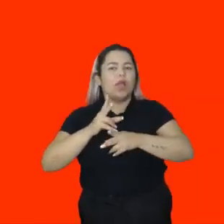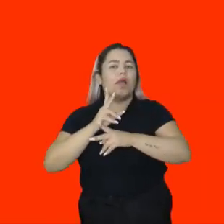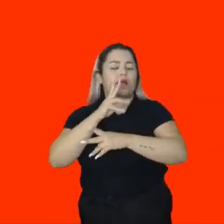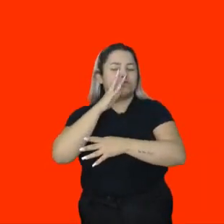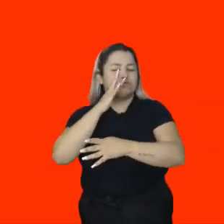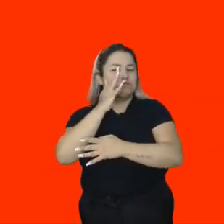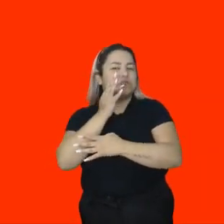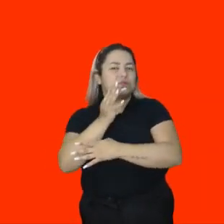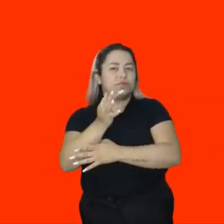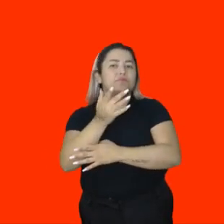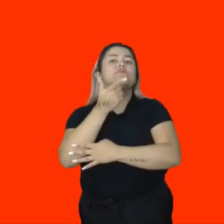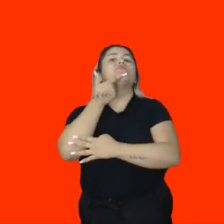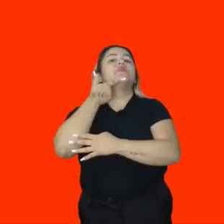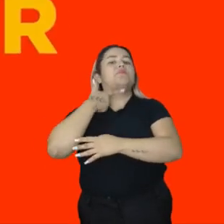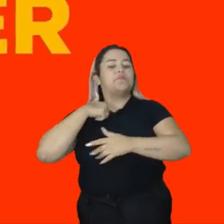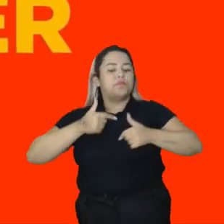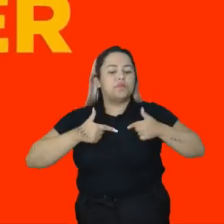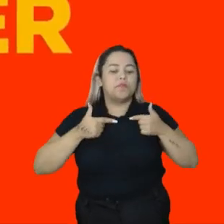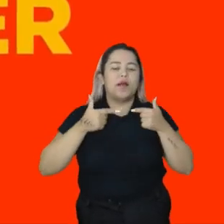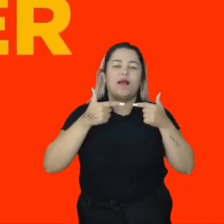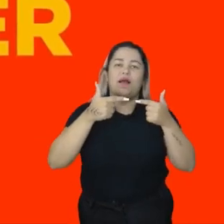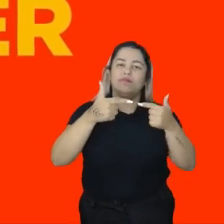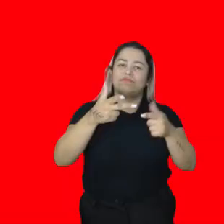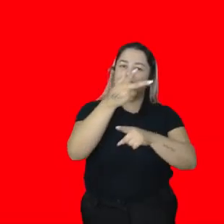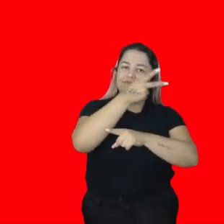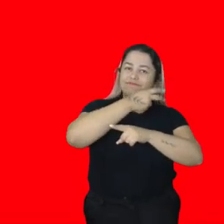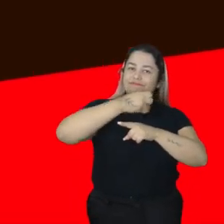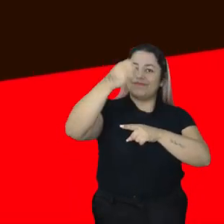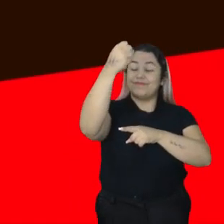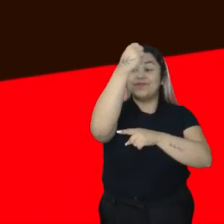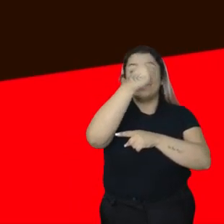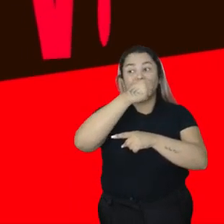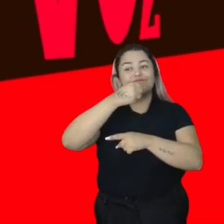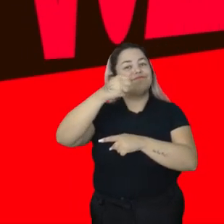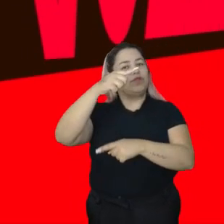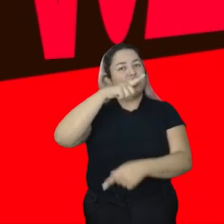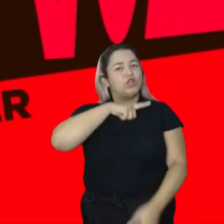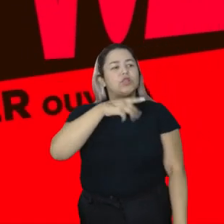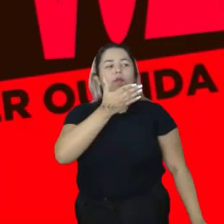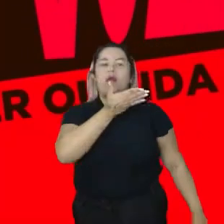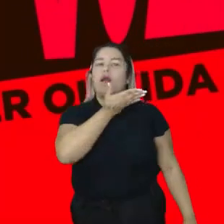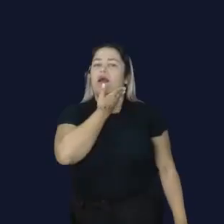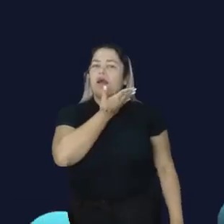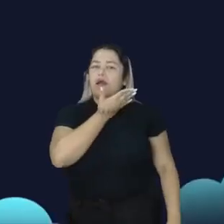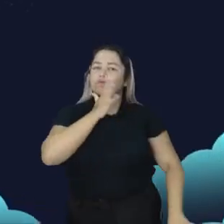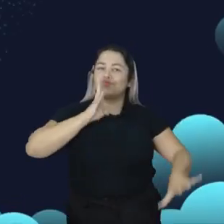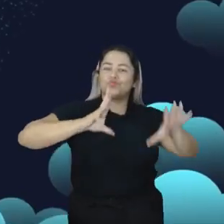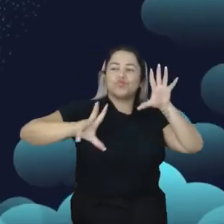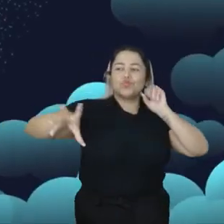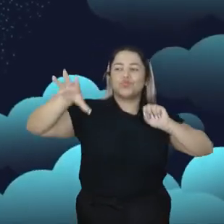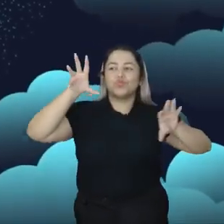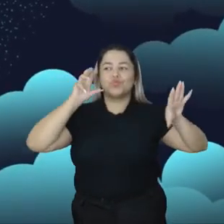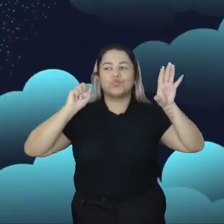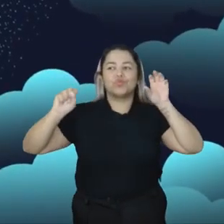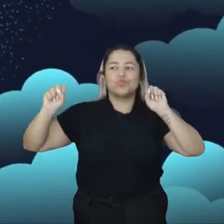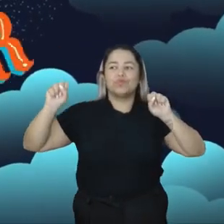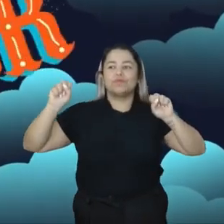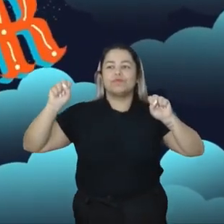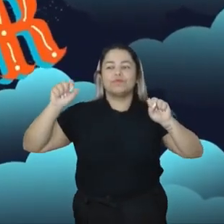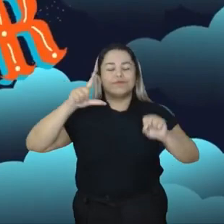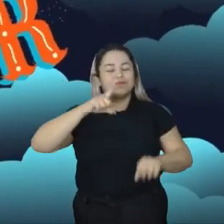sina, batalhando pra vencer. Tenho voz pra ser ouvida,